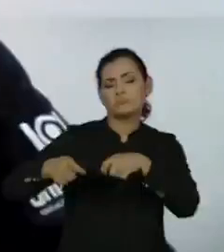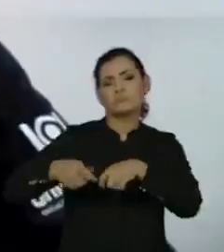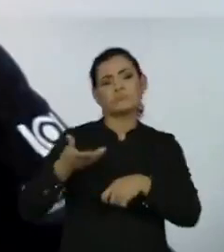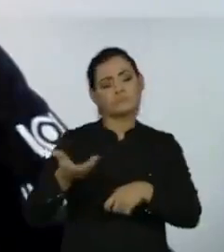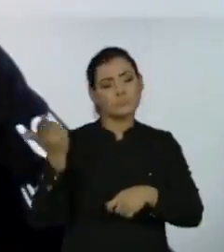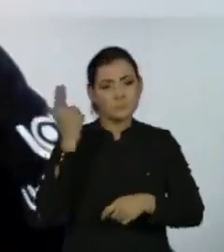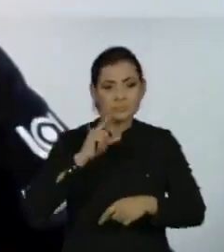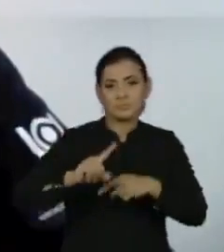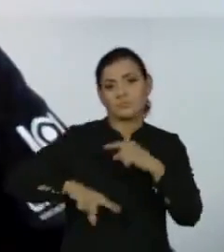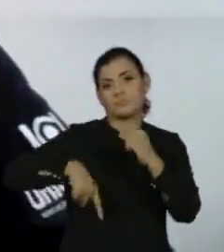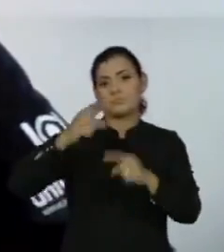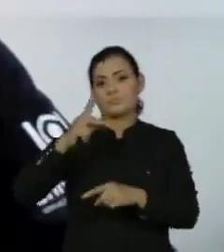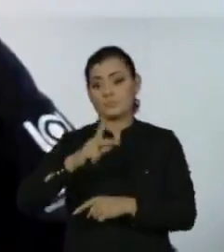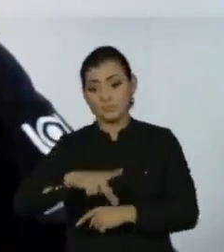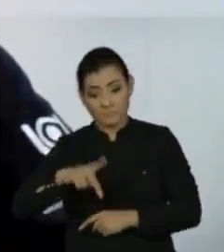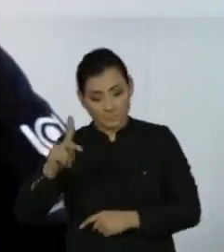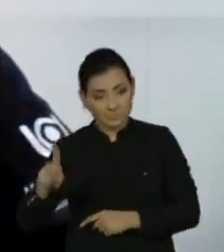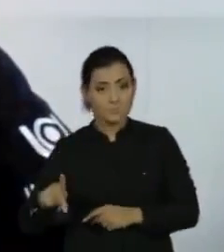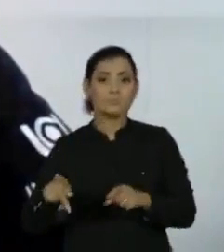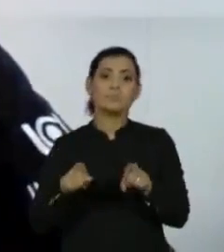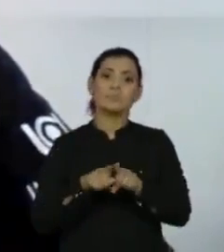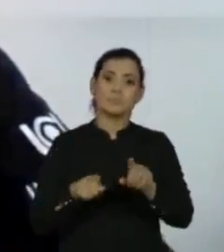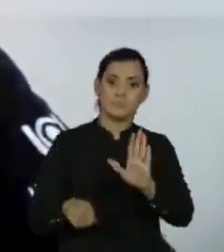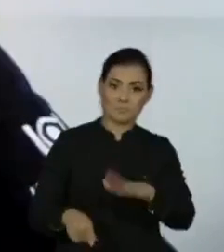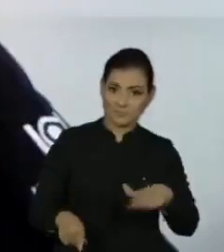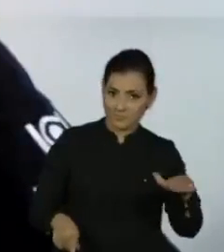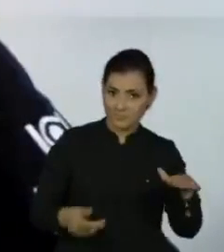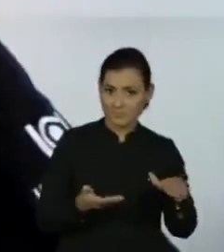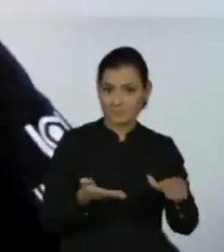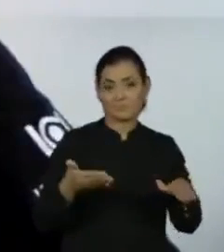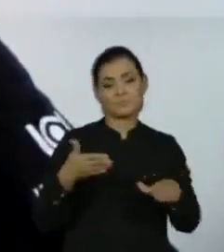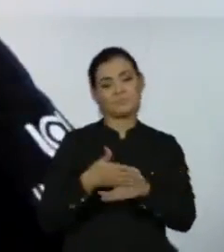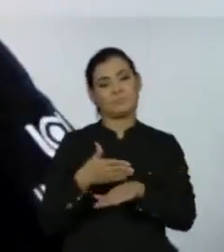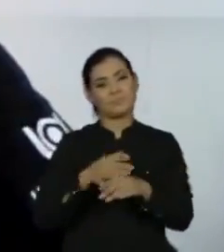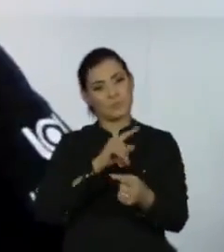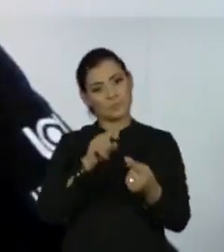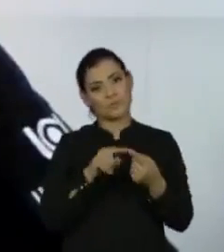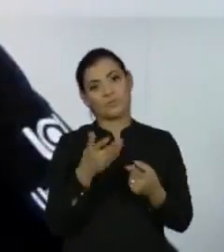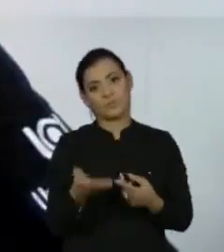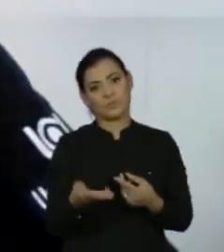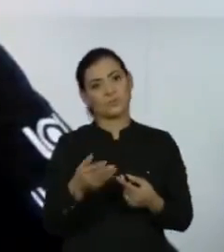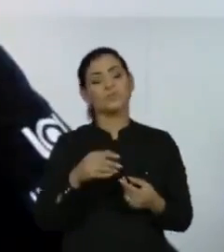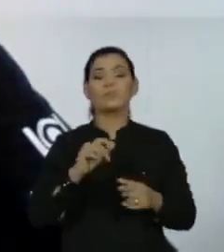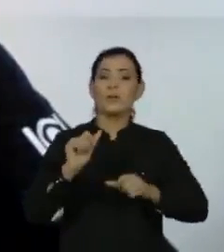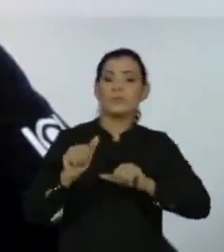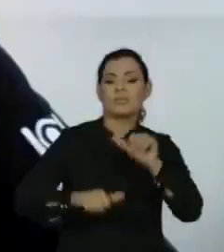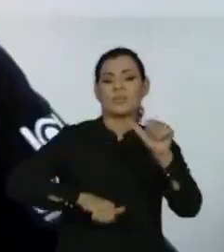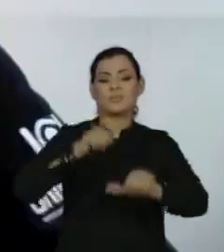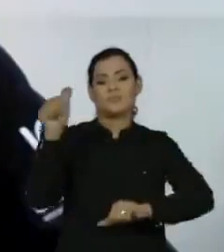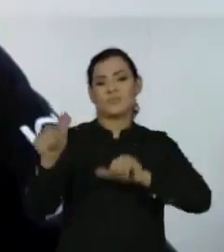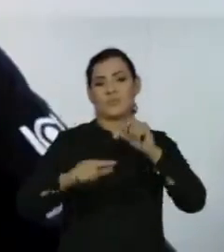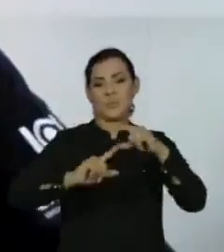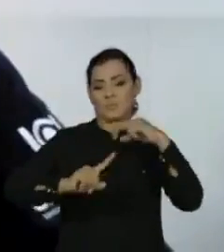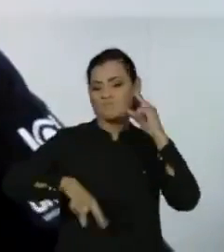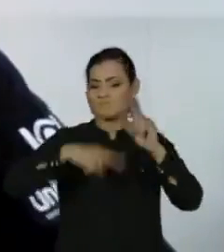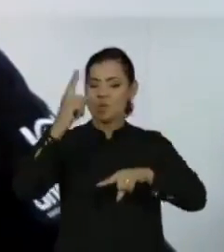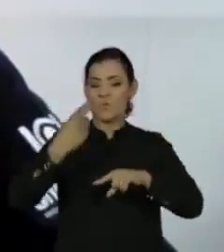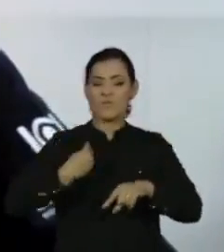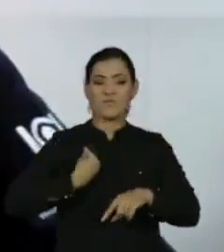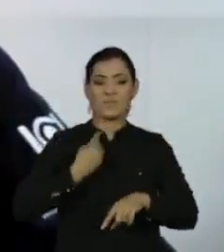façam diferença para o professor e para os estudantes, que é a missão dele, né? Transformar a vida dos